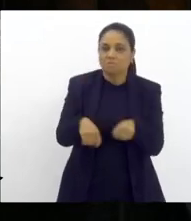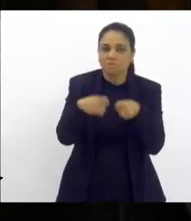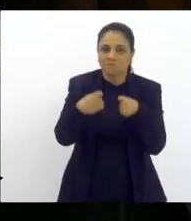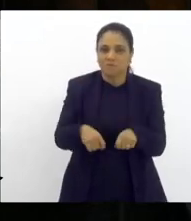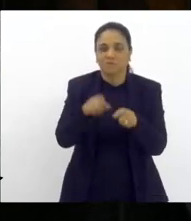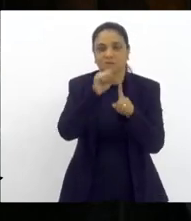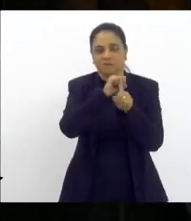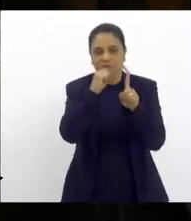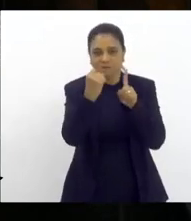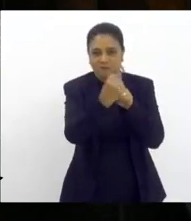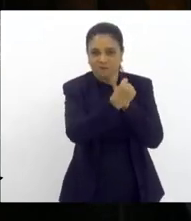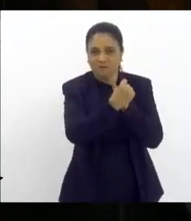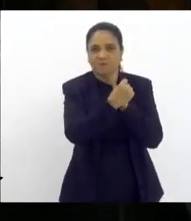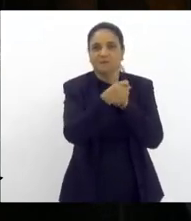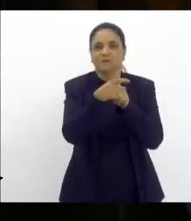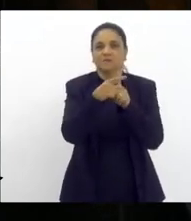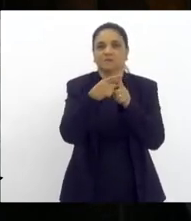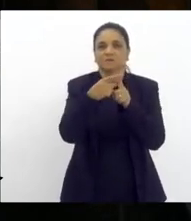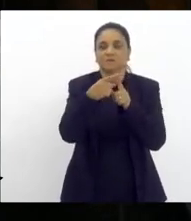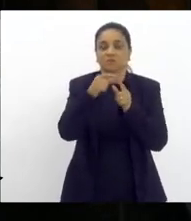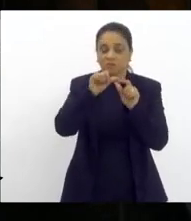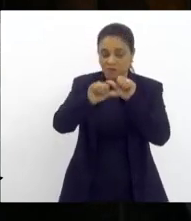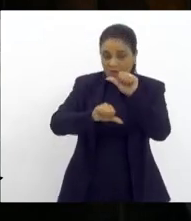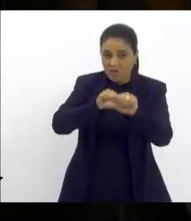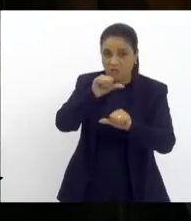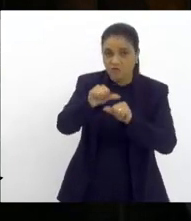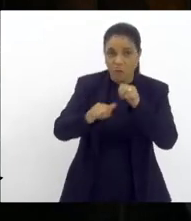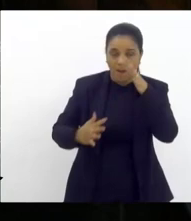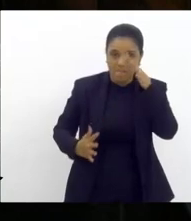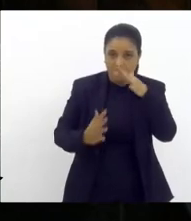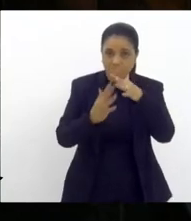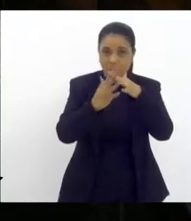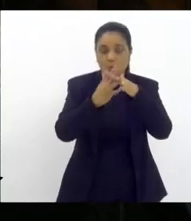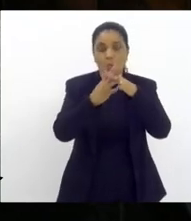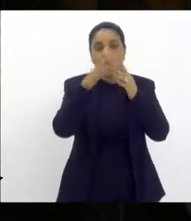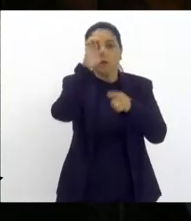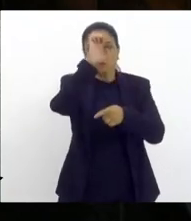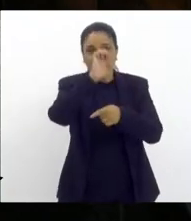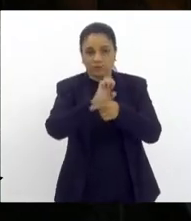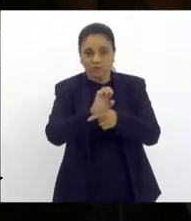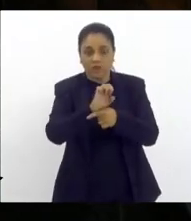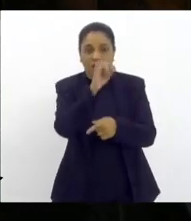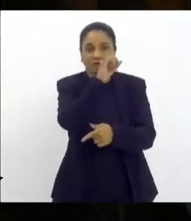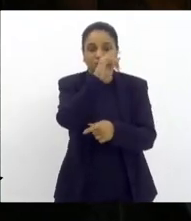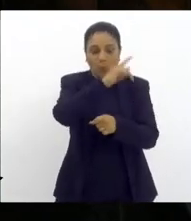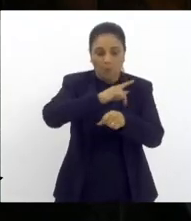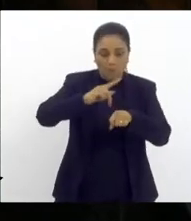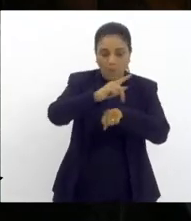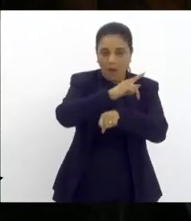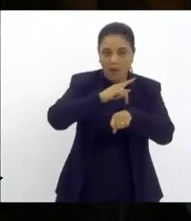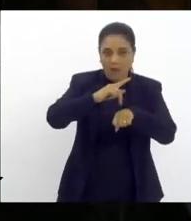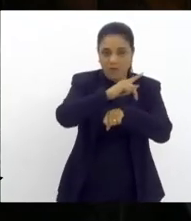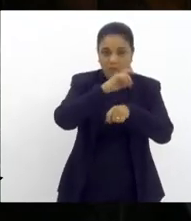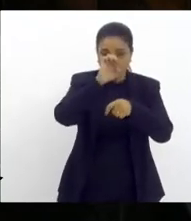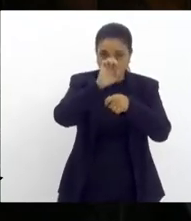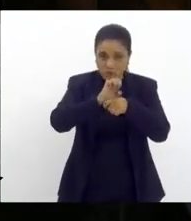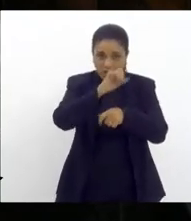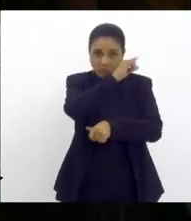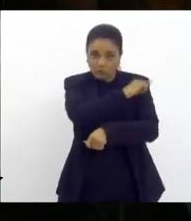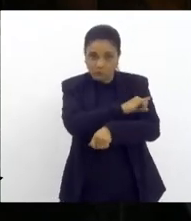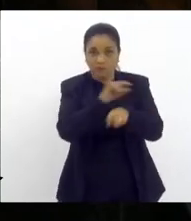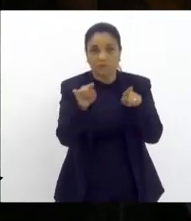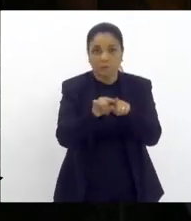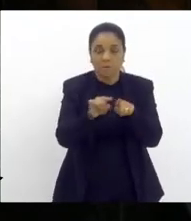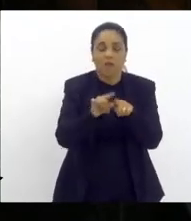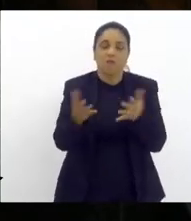a nossa sociedade de transformar de verdade o estado e o nosso país como um lugar absolutamente inclusivo